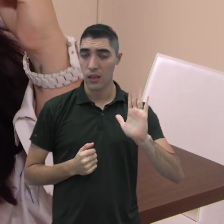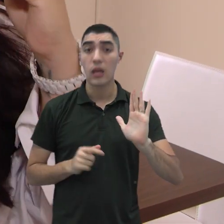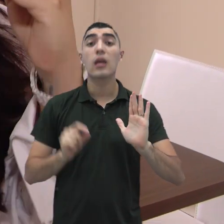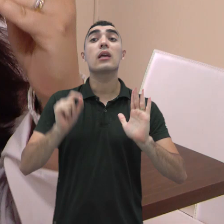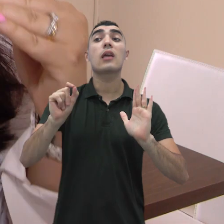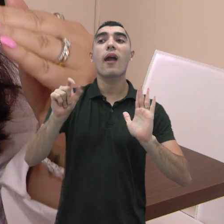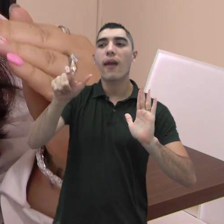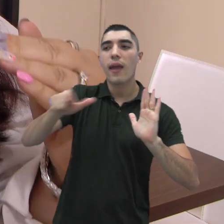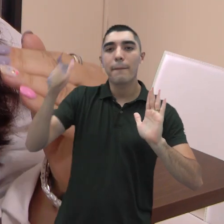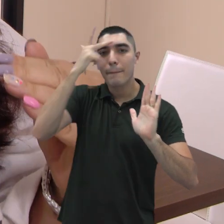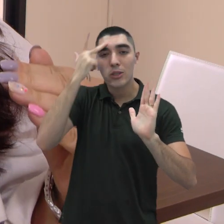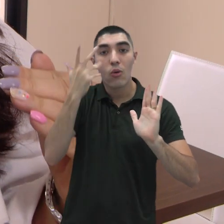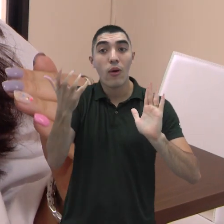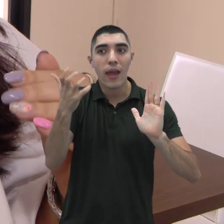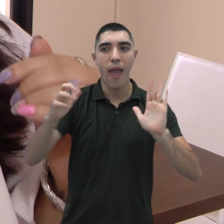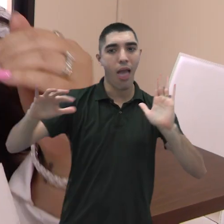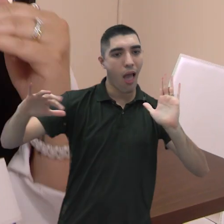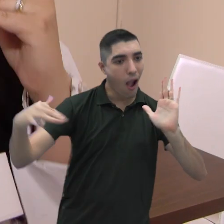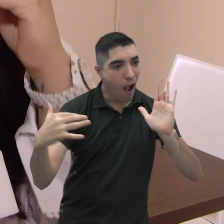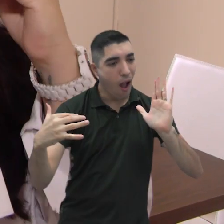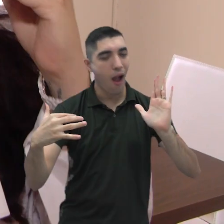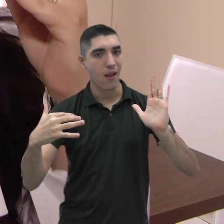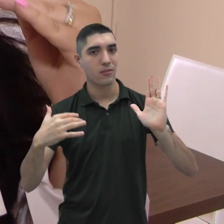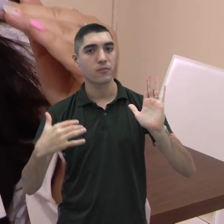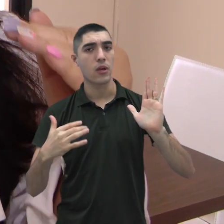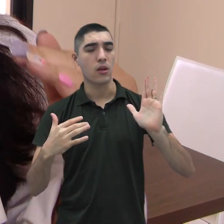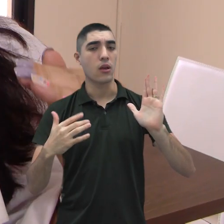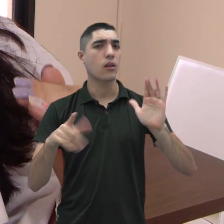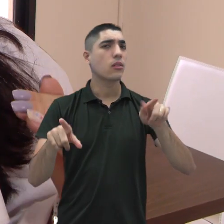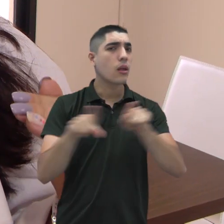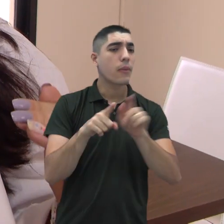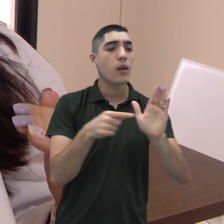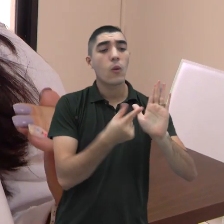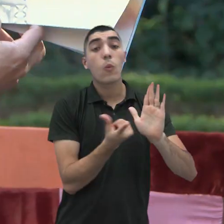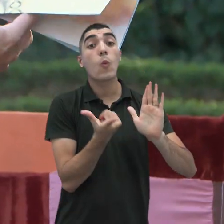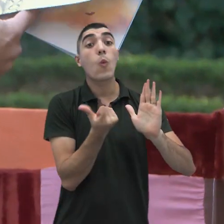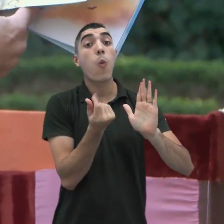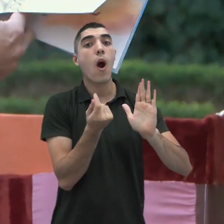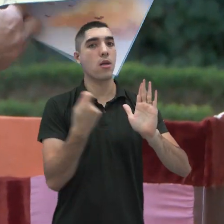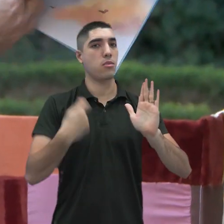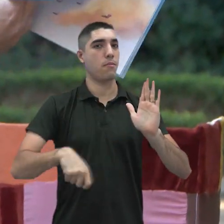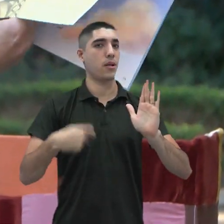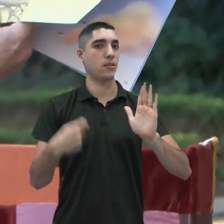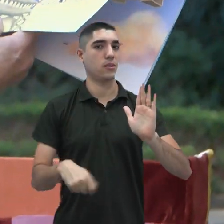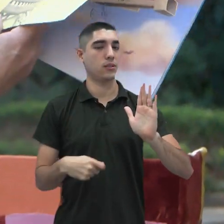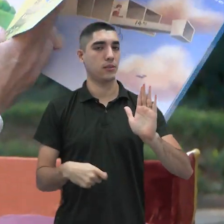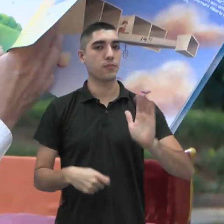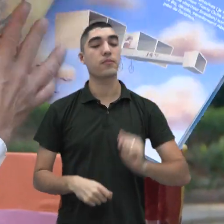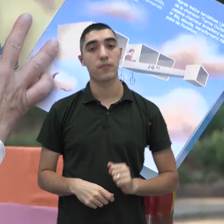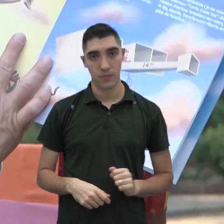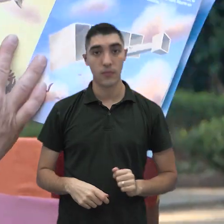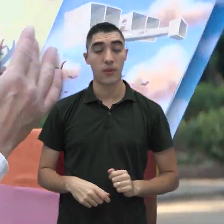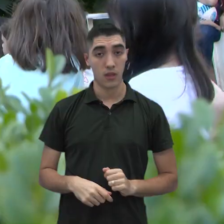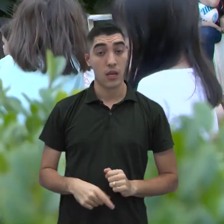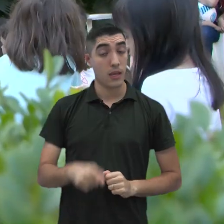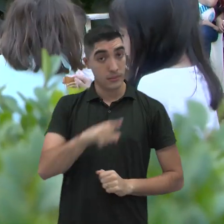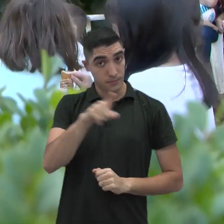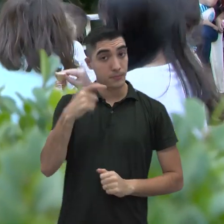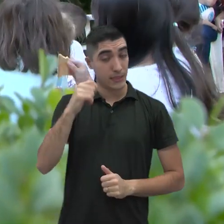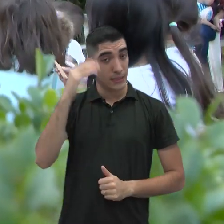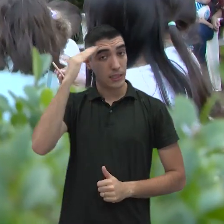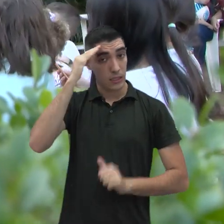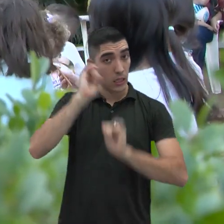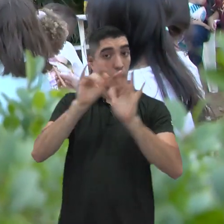o público que elas querem atingir, quanto elas vão precisar. Tenha em mente que isso vai ter que ter